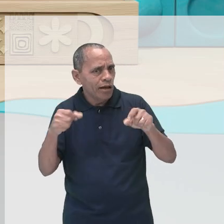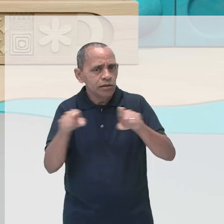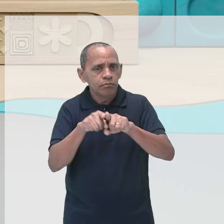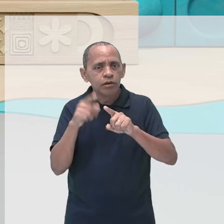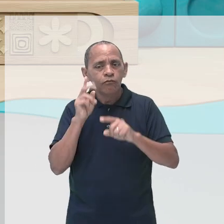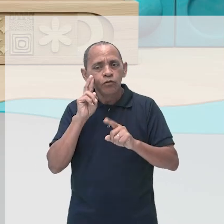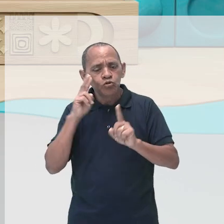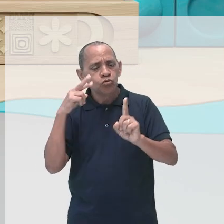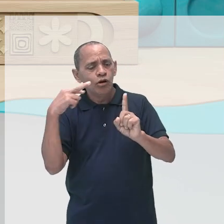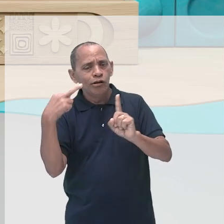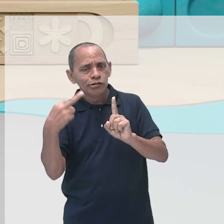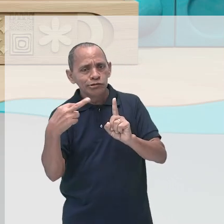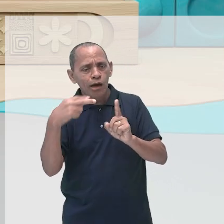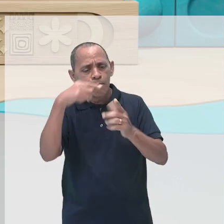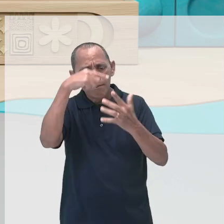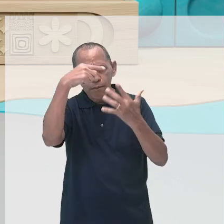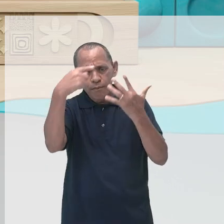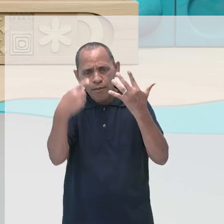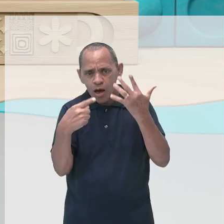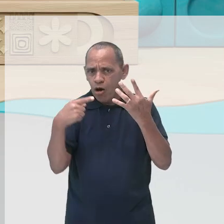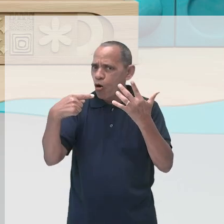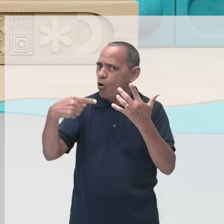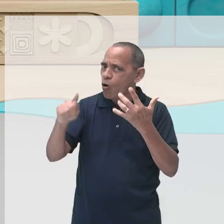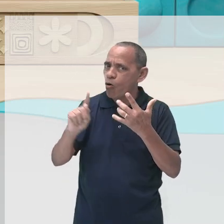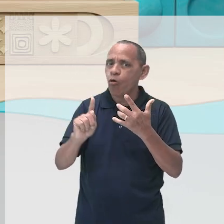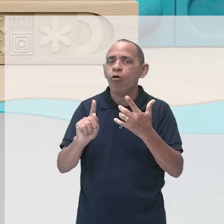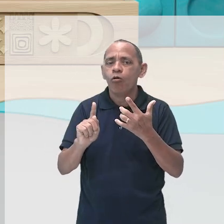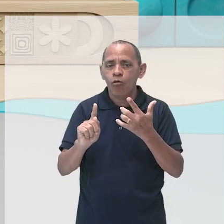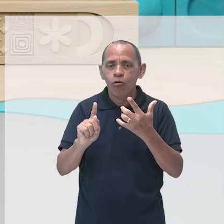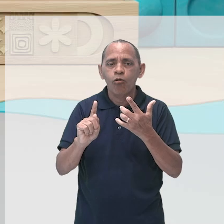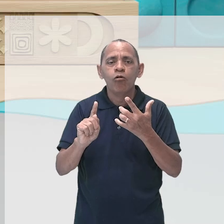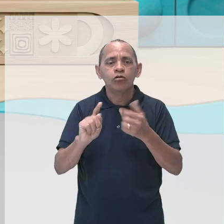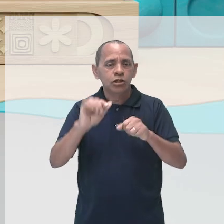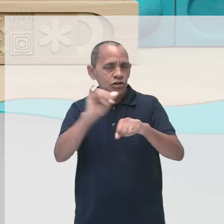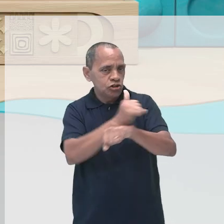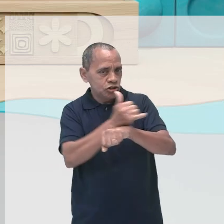visualizar outras questões. E aí, claro, ele traz essas